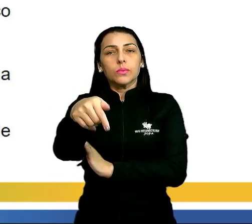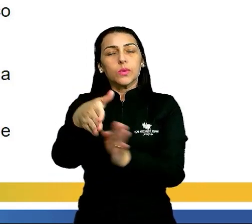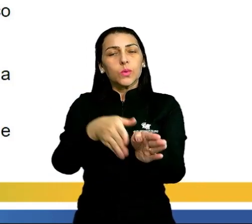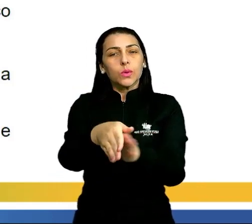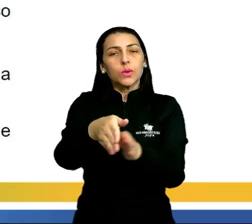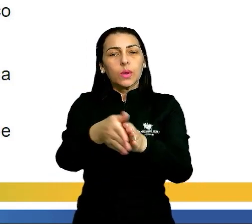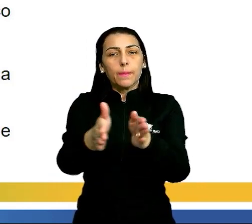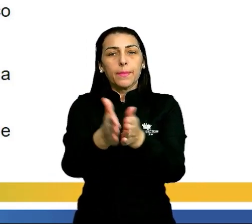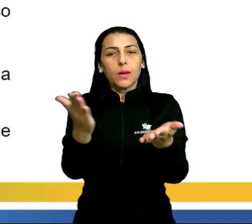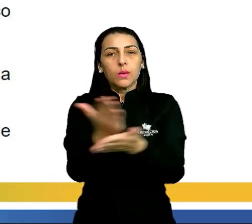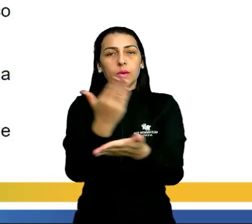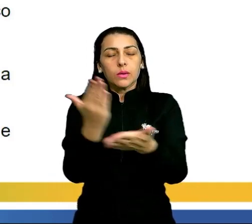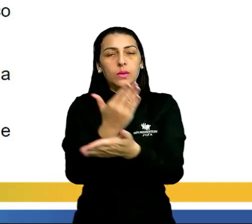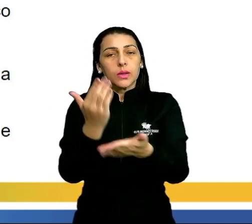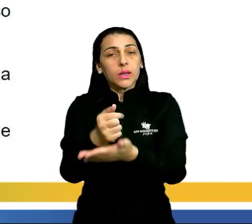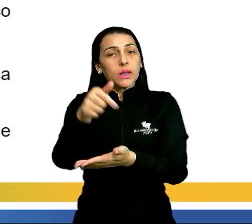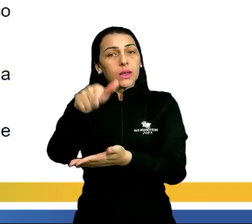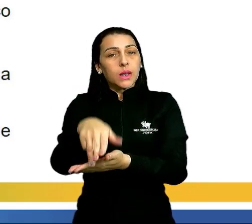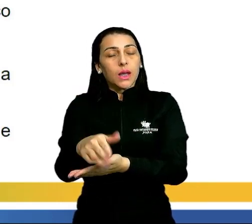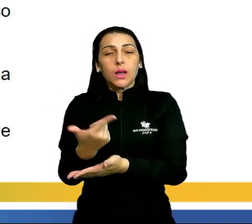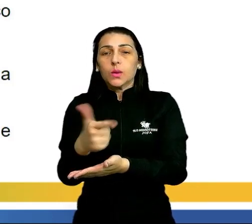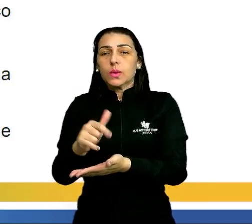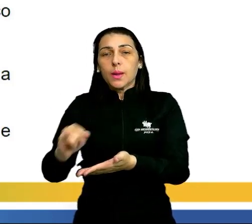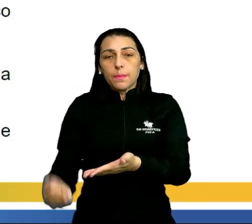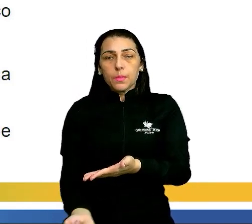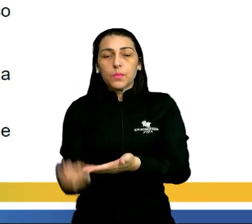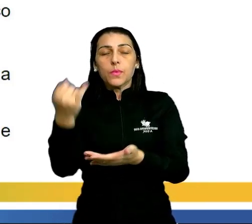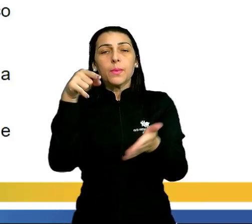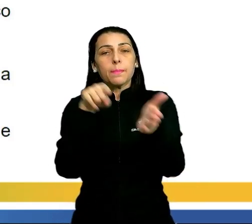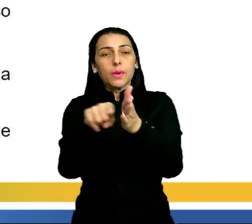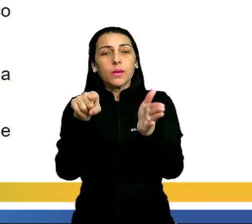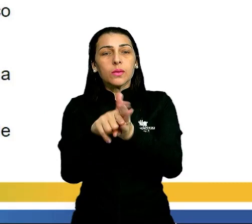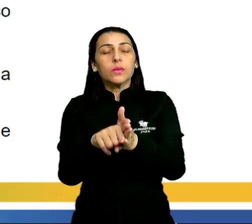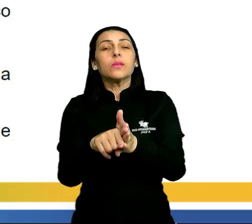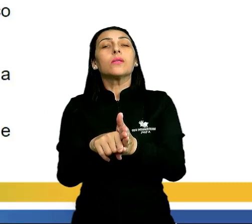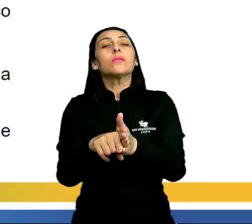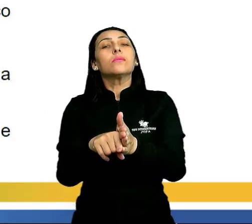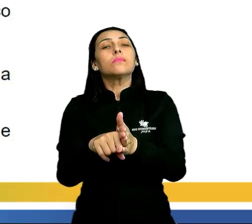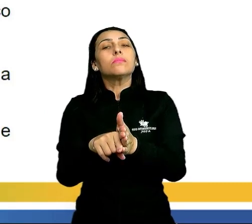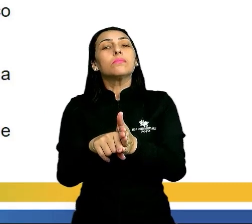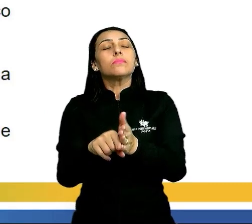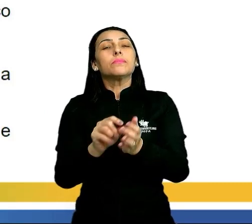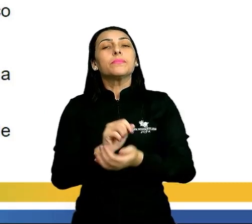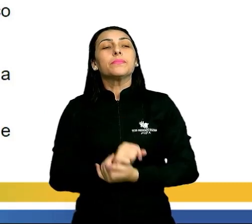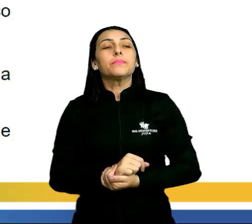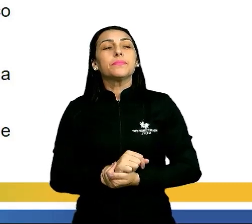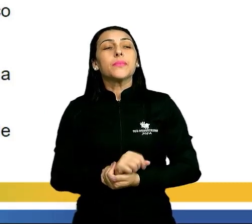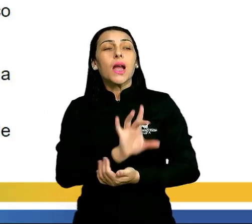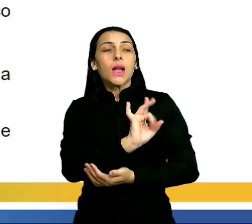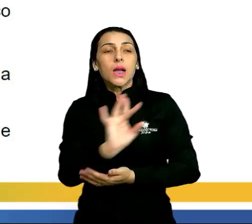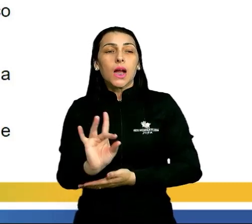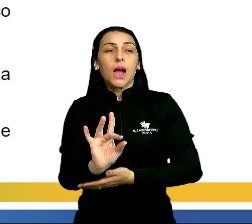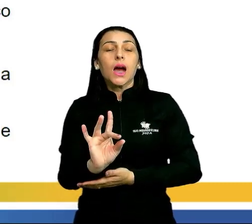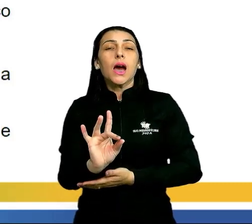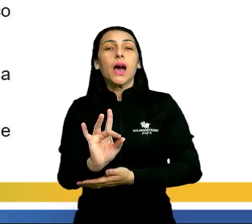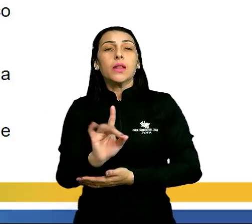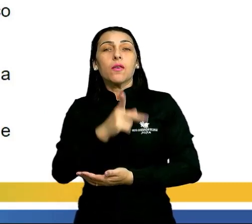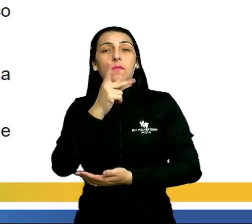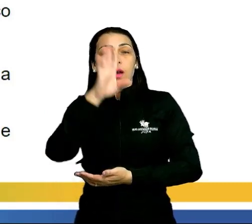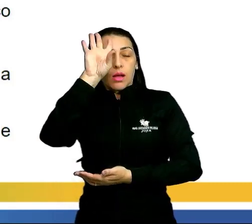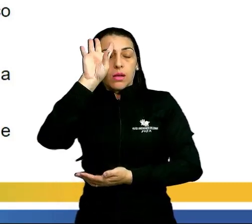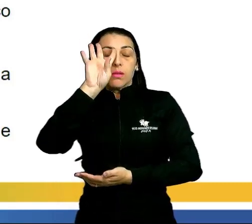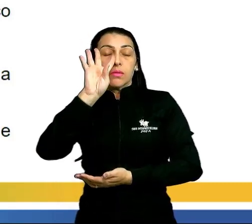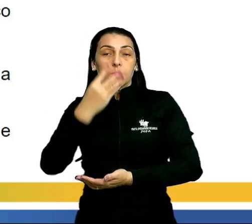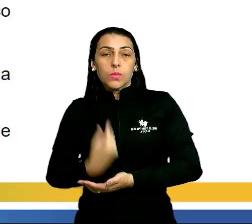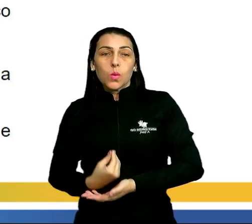orientar pelo livro, e quem não tem o livro, aproveite a questão que a gente vai tratar agora. Cada qual considera bárbaro